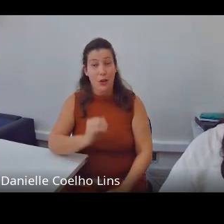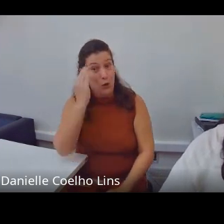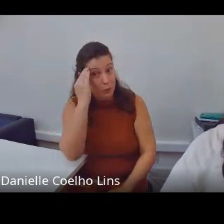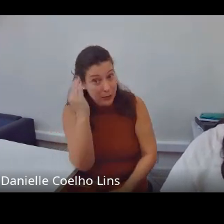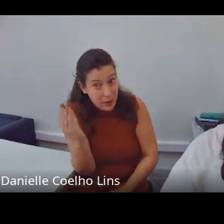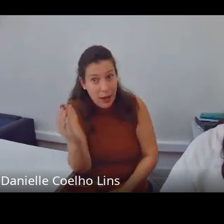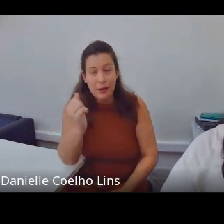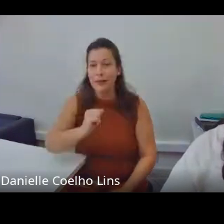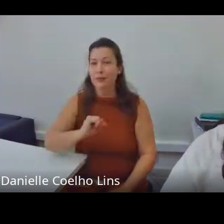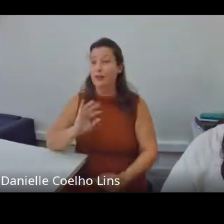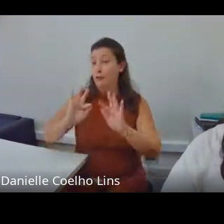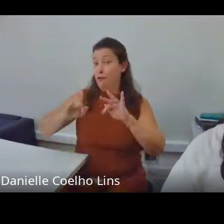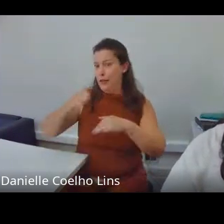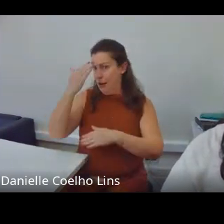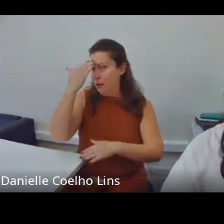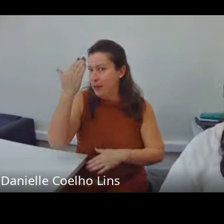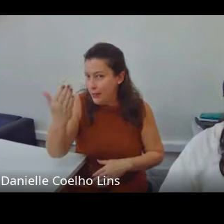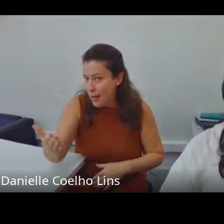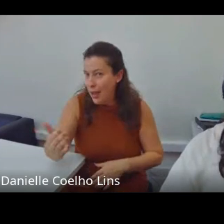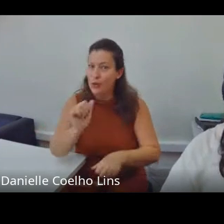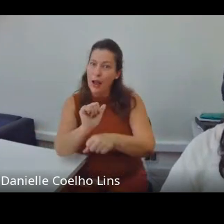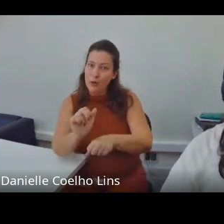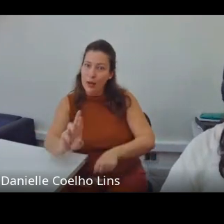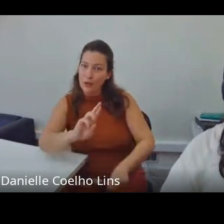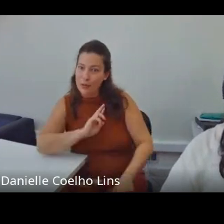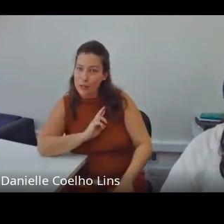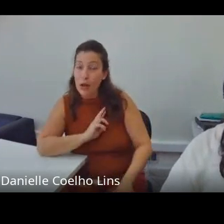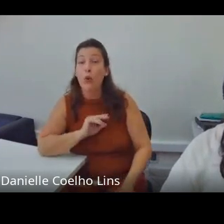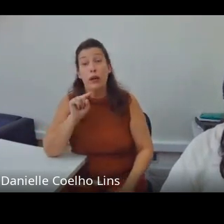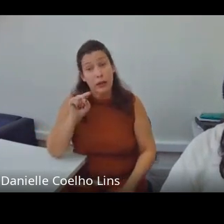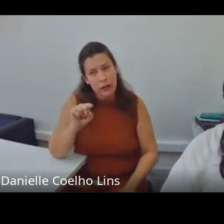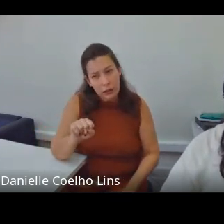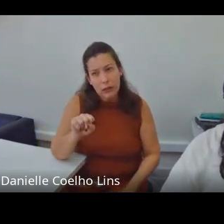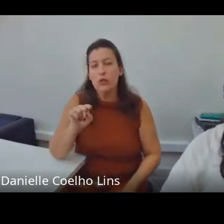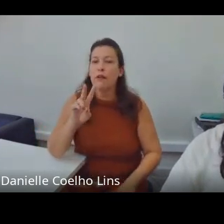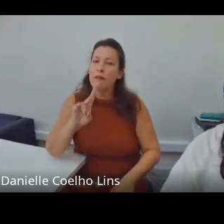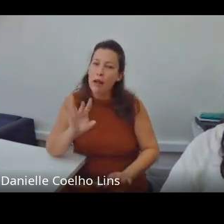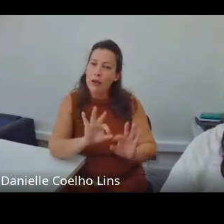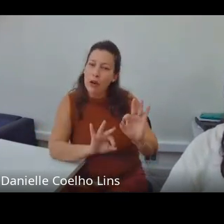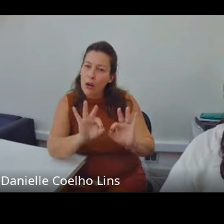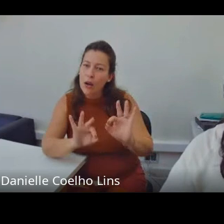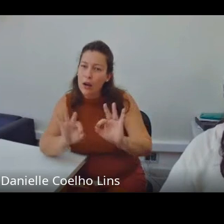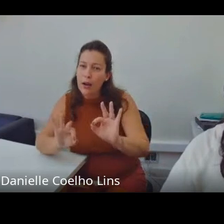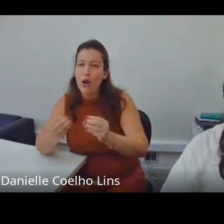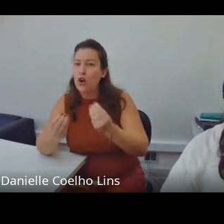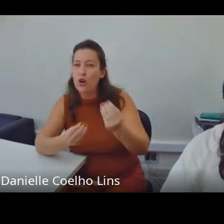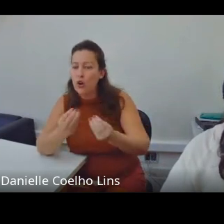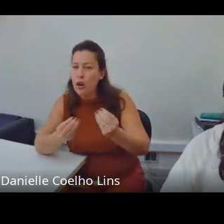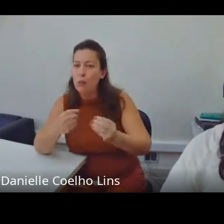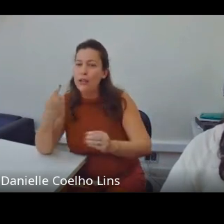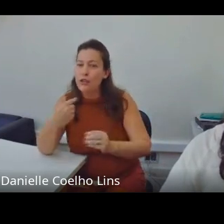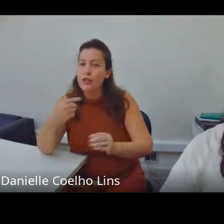com obrigada, aguardo confirmação. Isso tudo vai moldar como a gente vai escrever ou